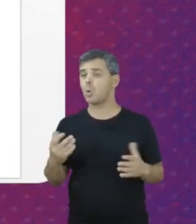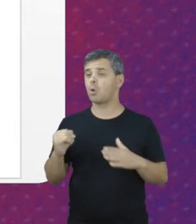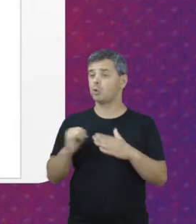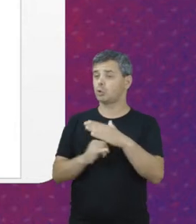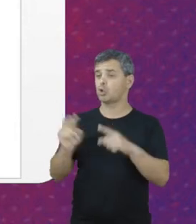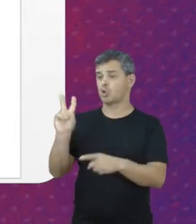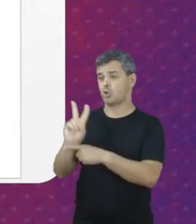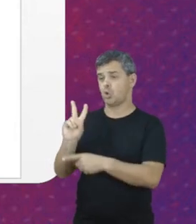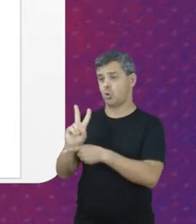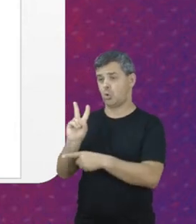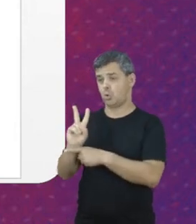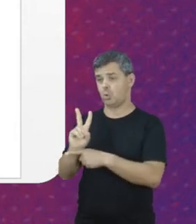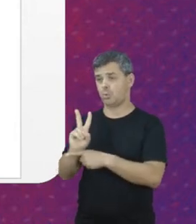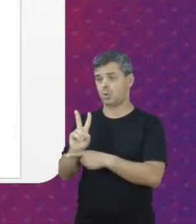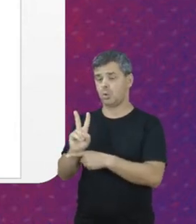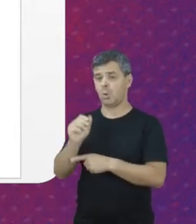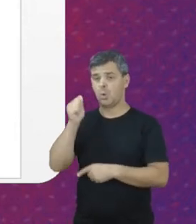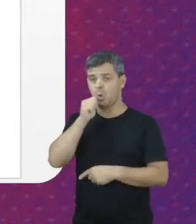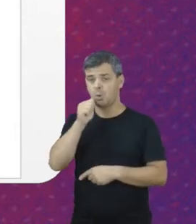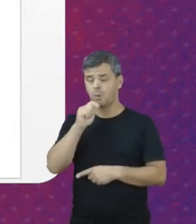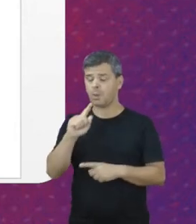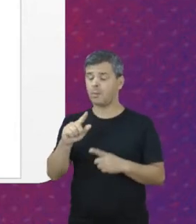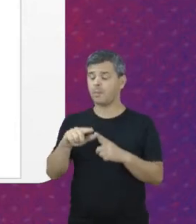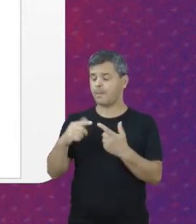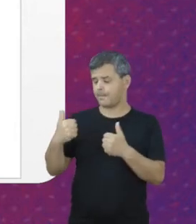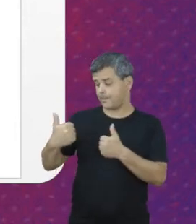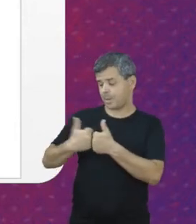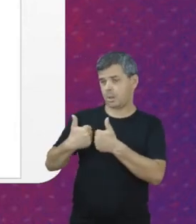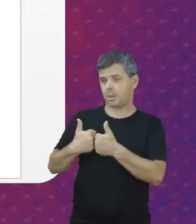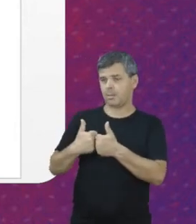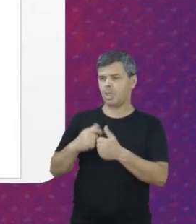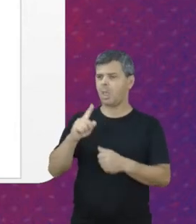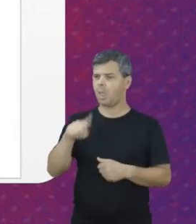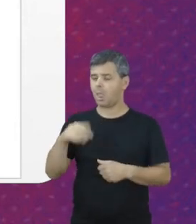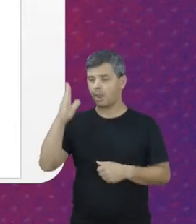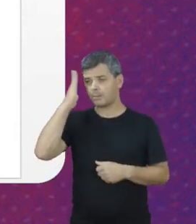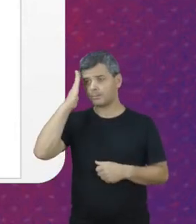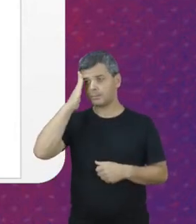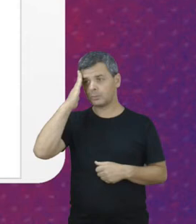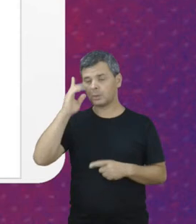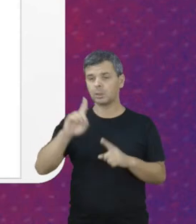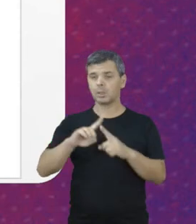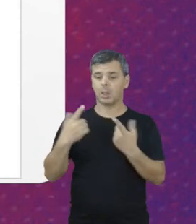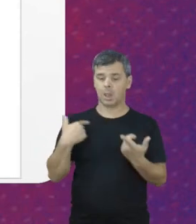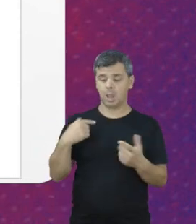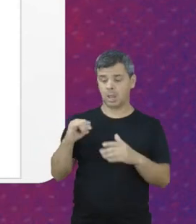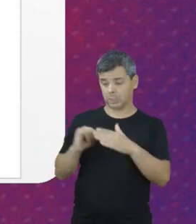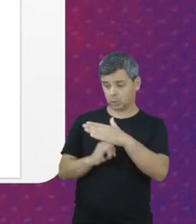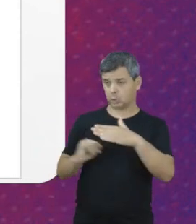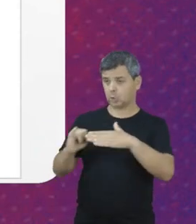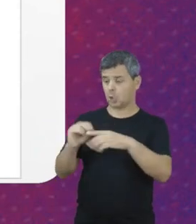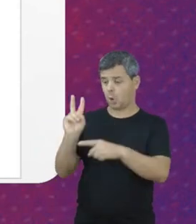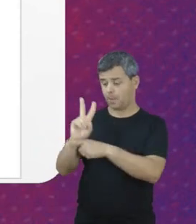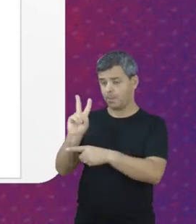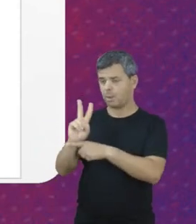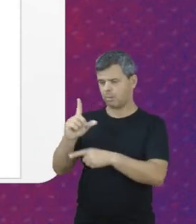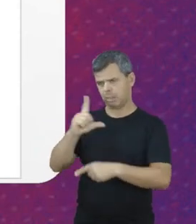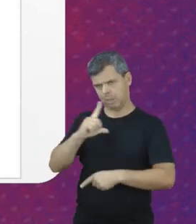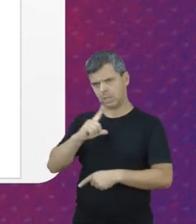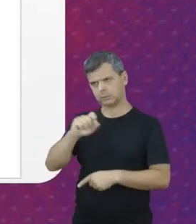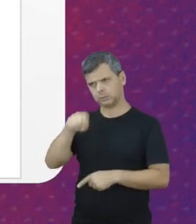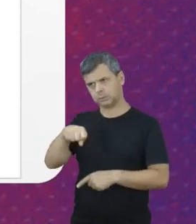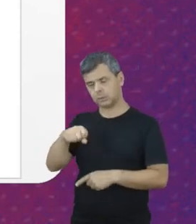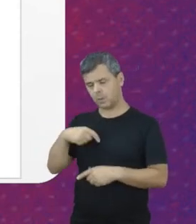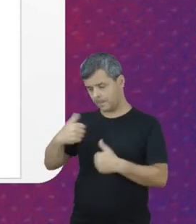de proteção à mulher que você tem próximo? Então, é importante a gente entender que esses organismos de proteção, eles existem, estão